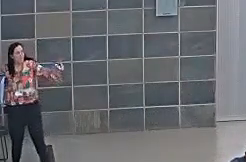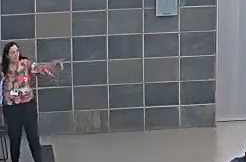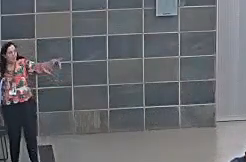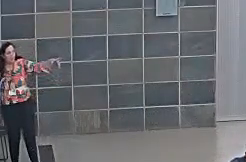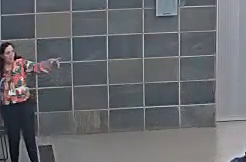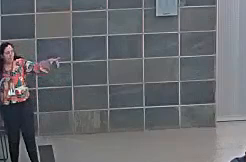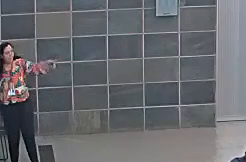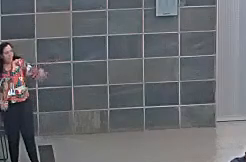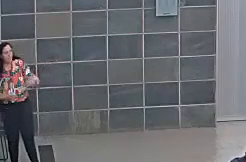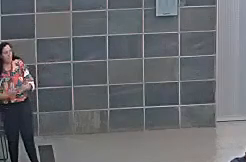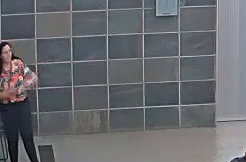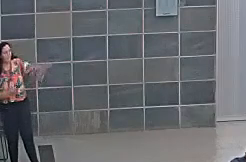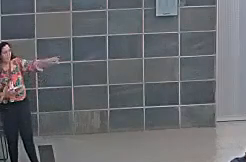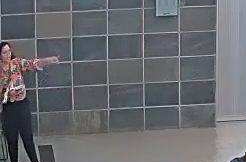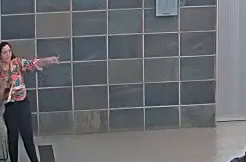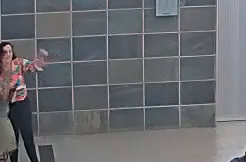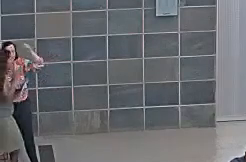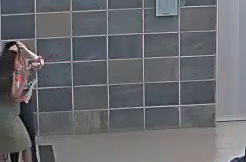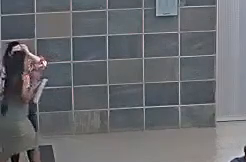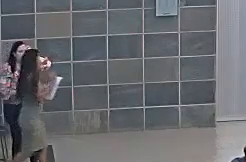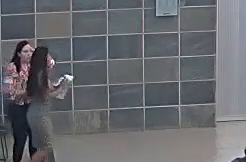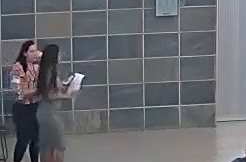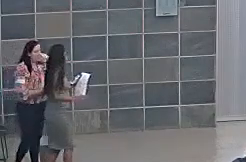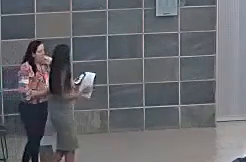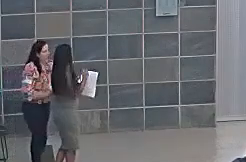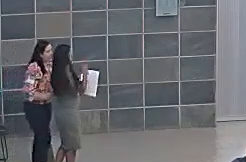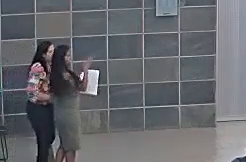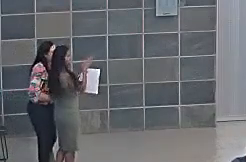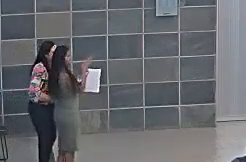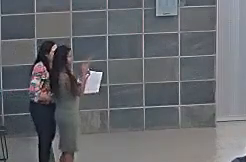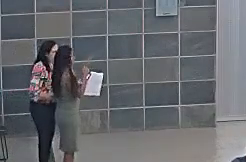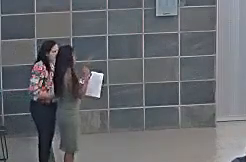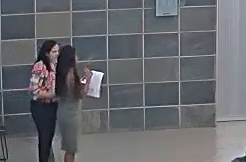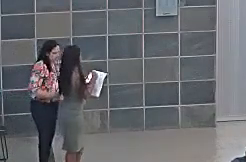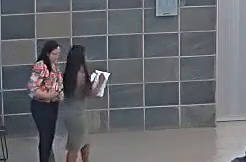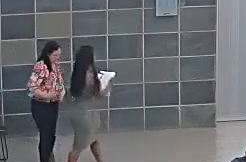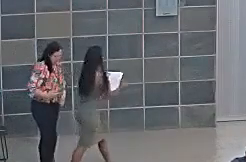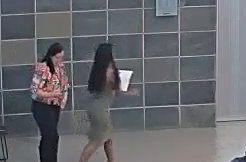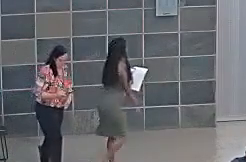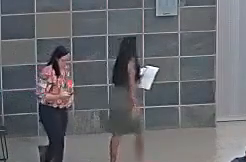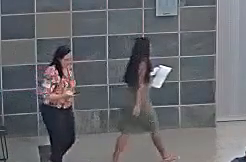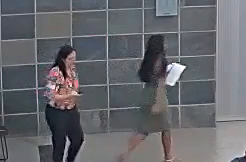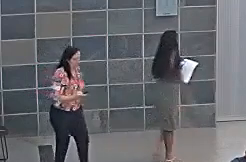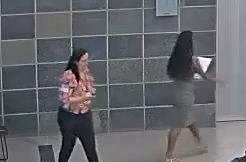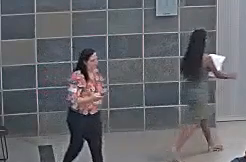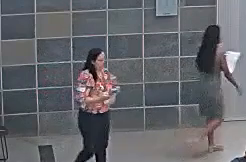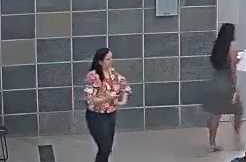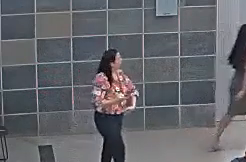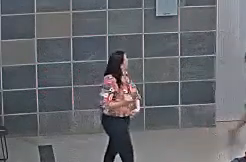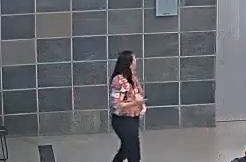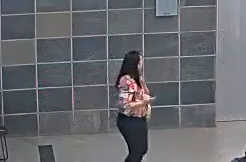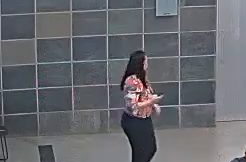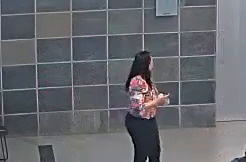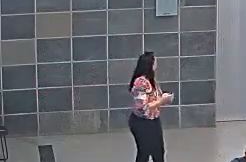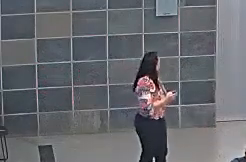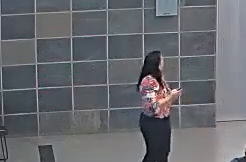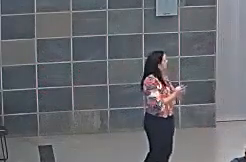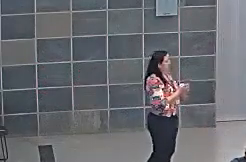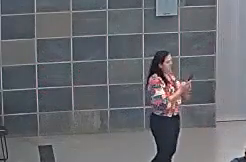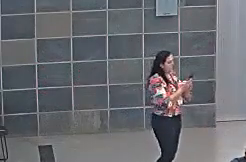das pessoas com deficiência, é um amigo, uma pessoa ímpar mesmo, tem uma história linda, belíssima e está sempre presente